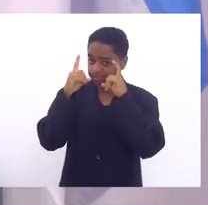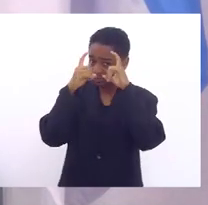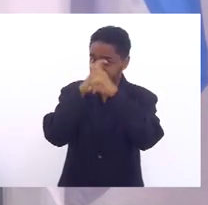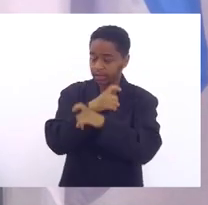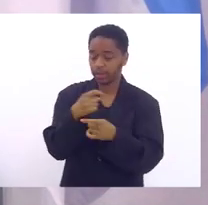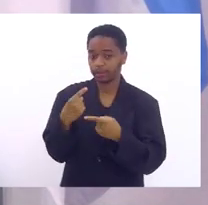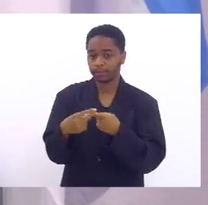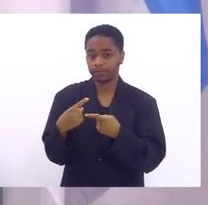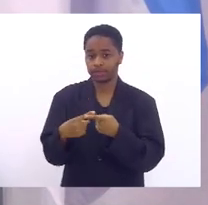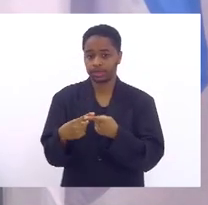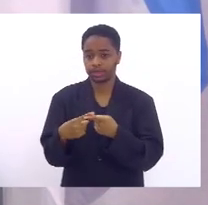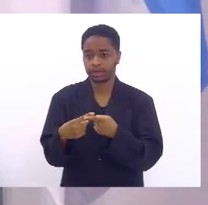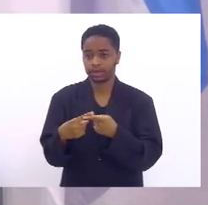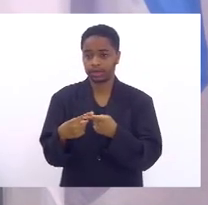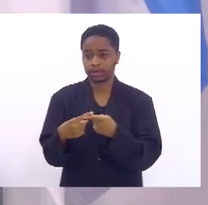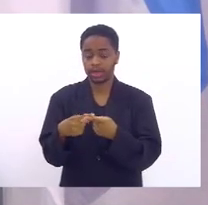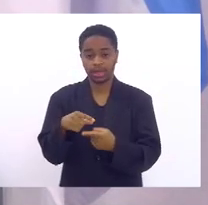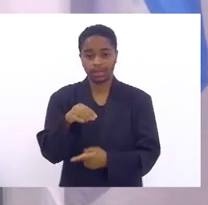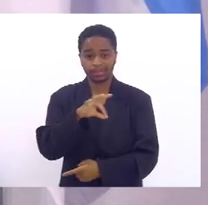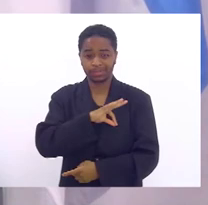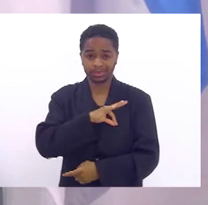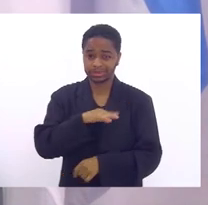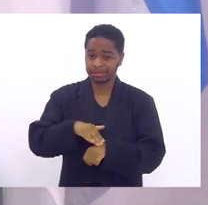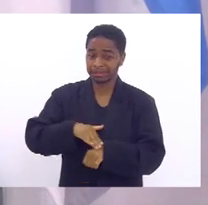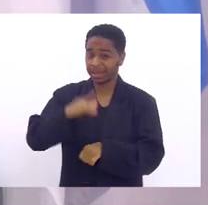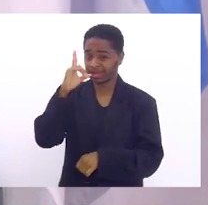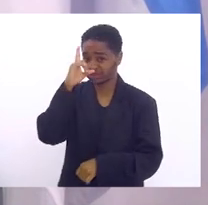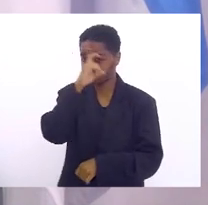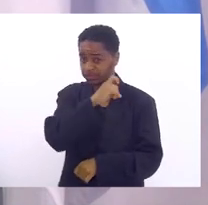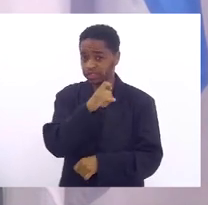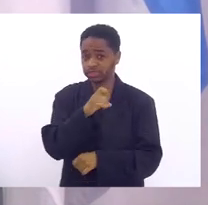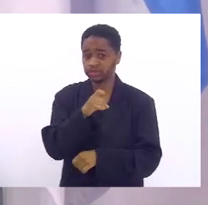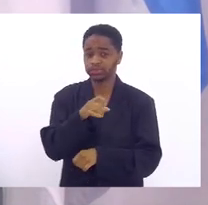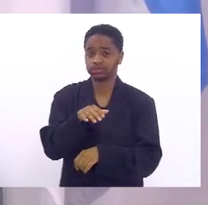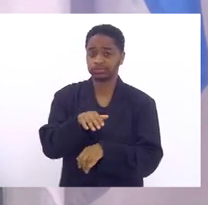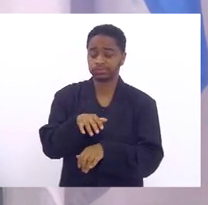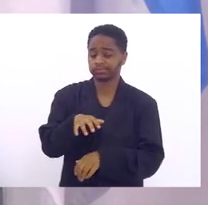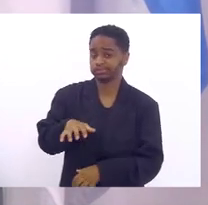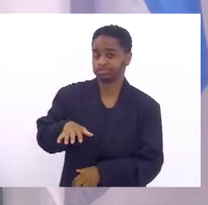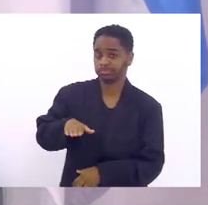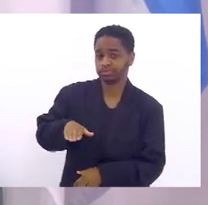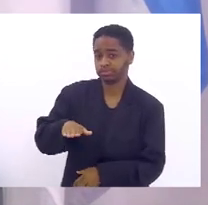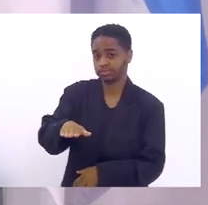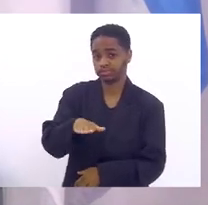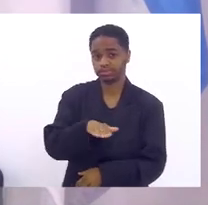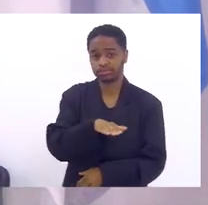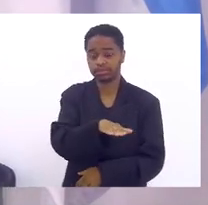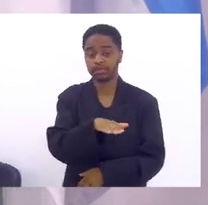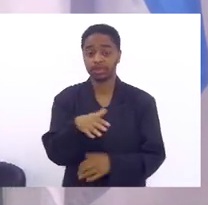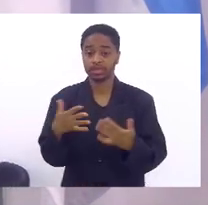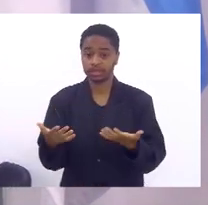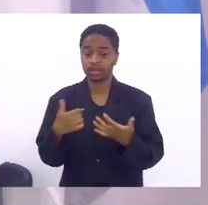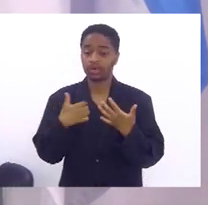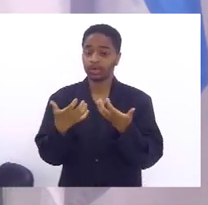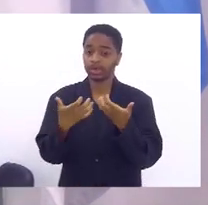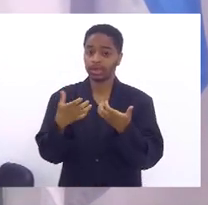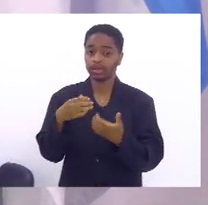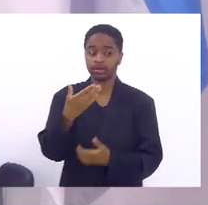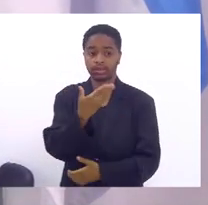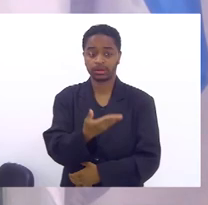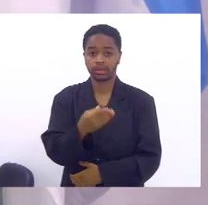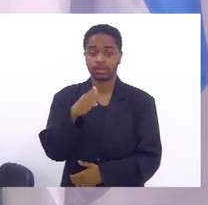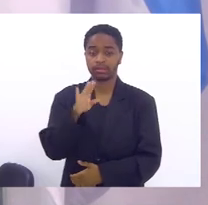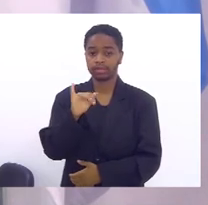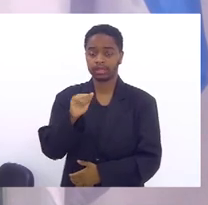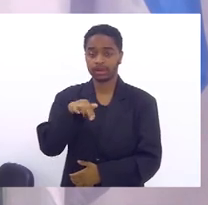eh tem maior dificuldade de chegar então eu gostaria que a Major Bianca pudesse